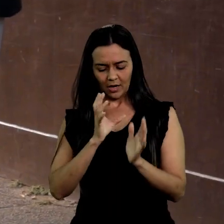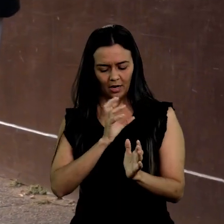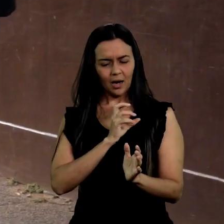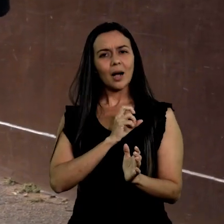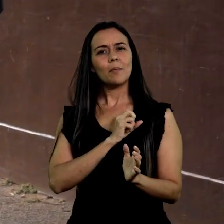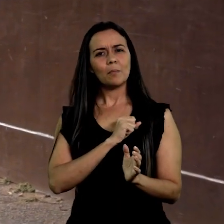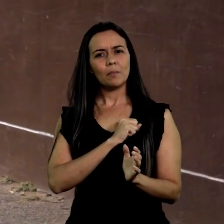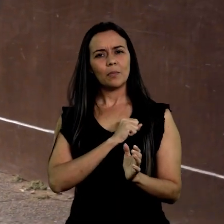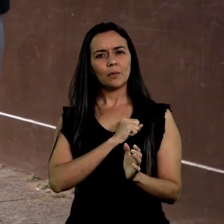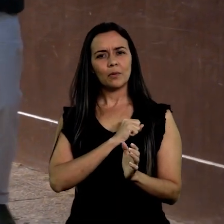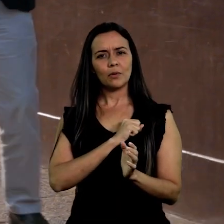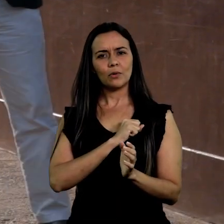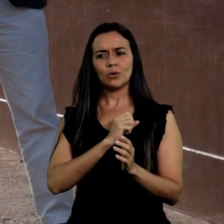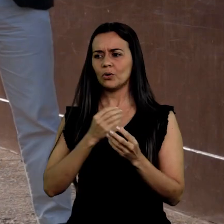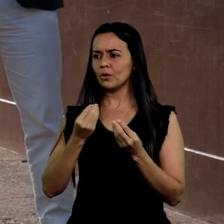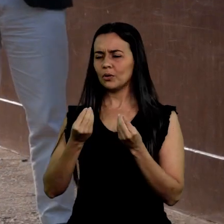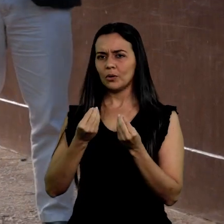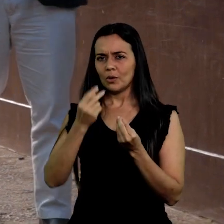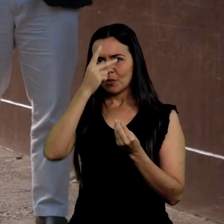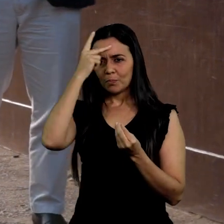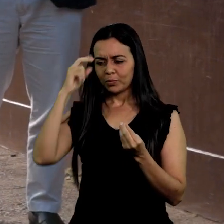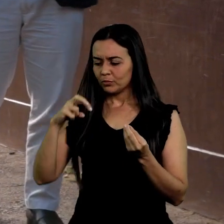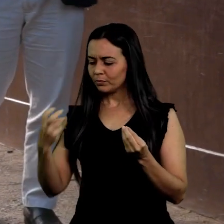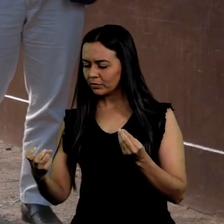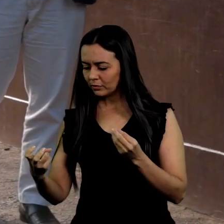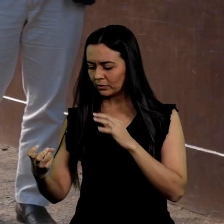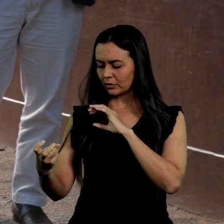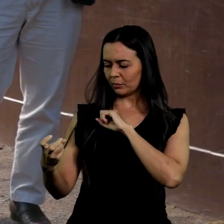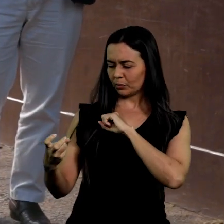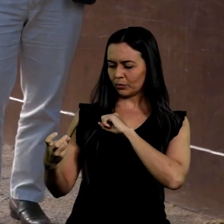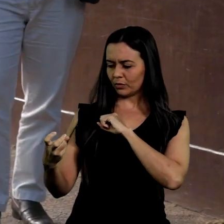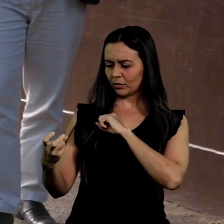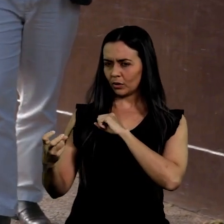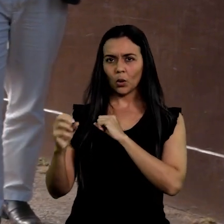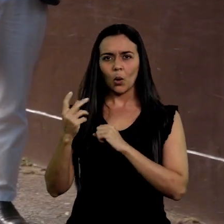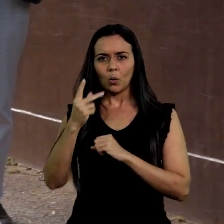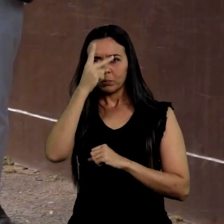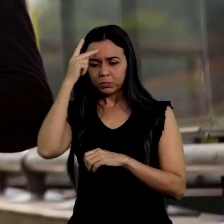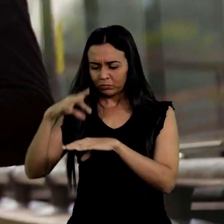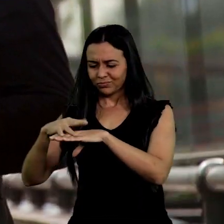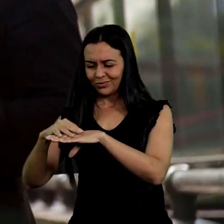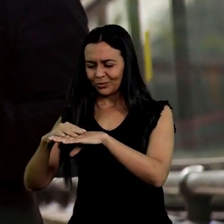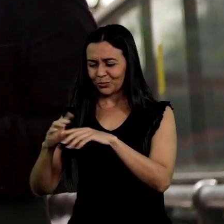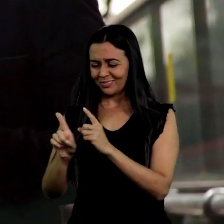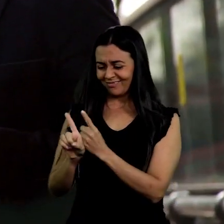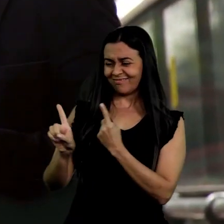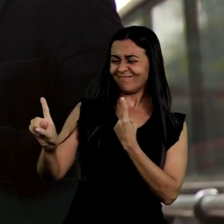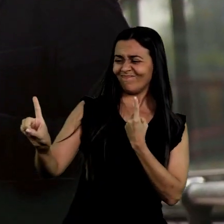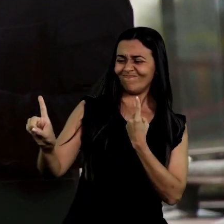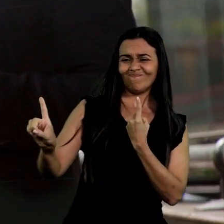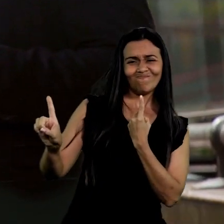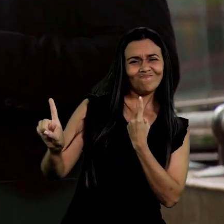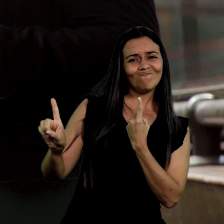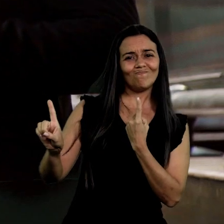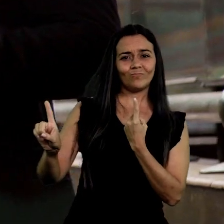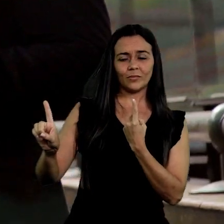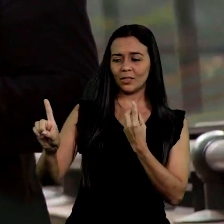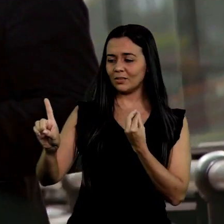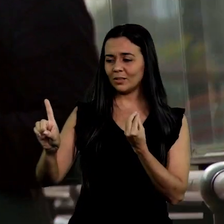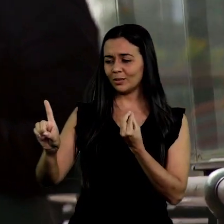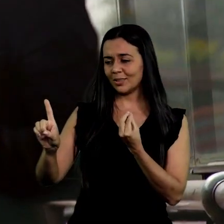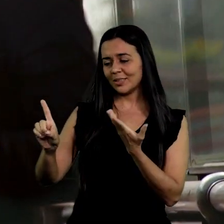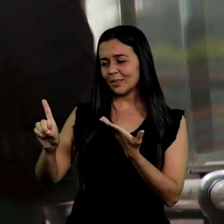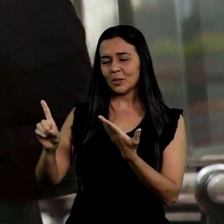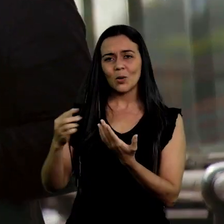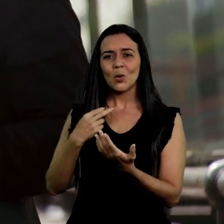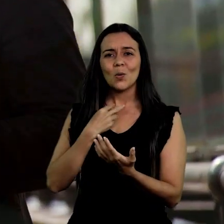pode fazer as pessoas que você gosta é você ficar longe deles, né? Então o ato de amor é você deixar o seu objeto